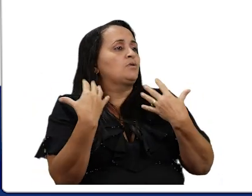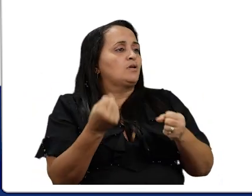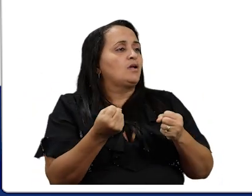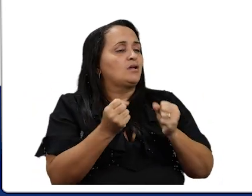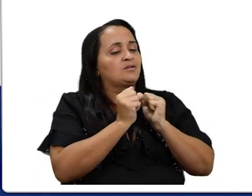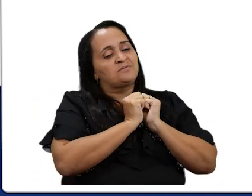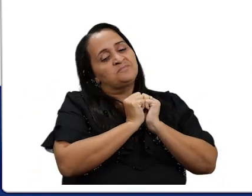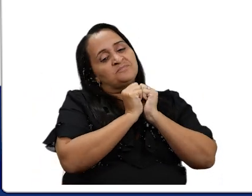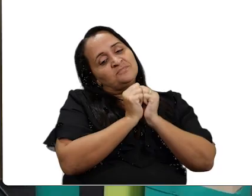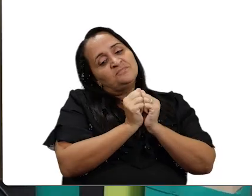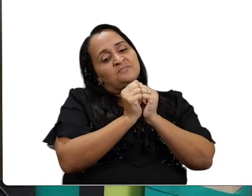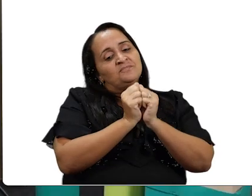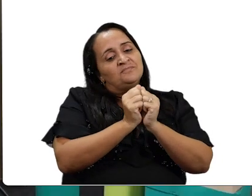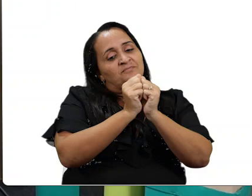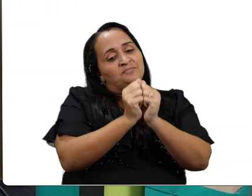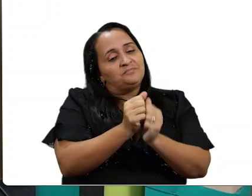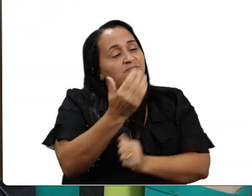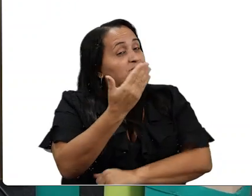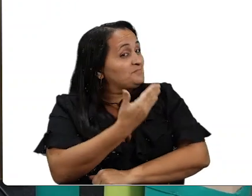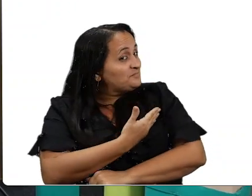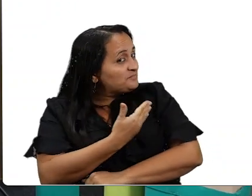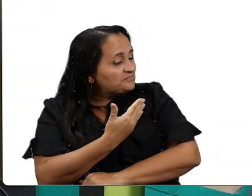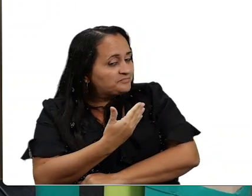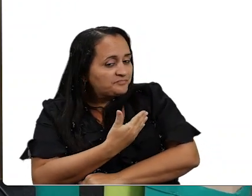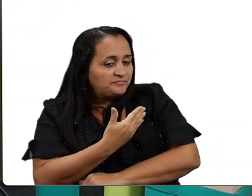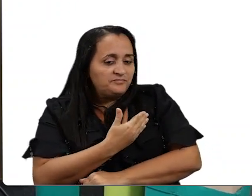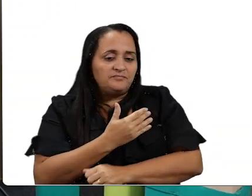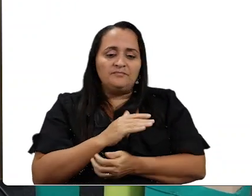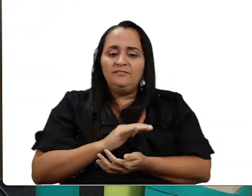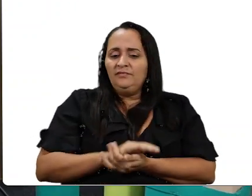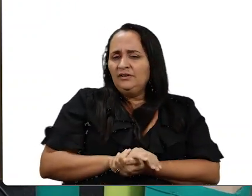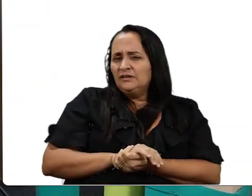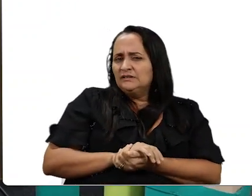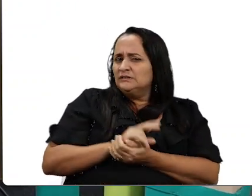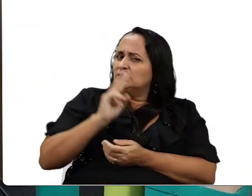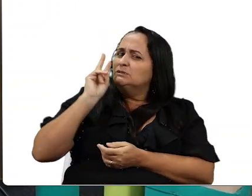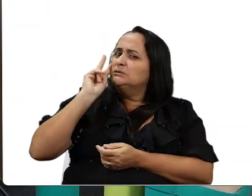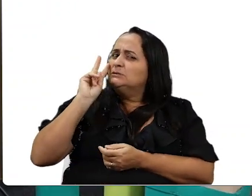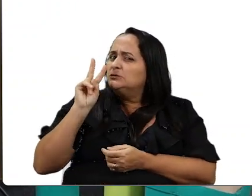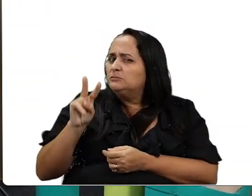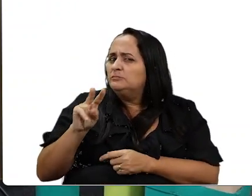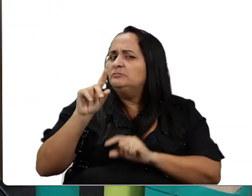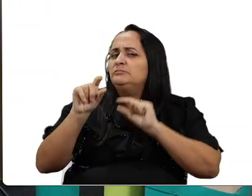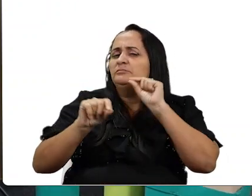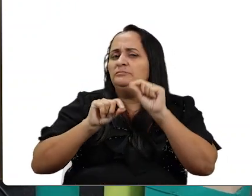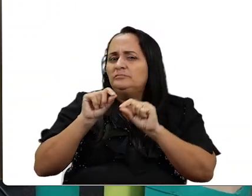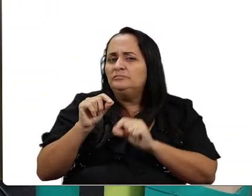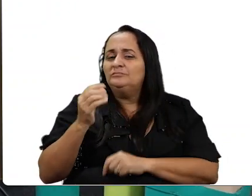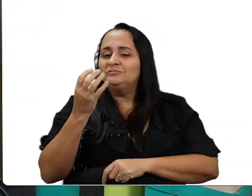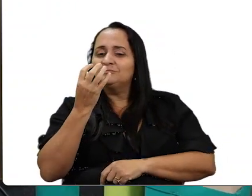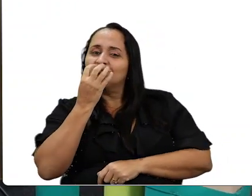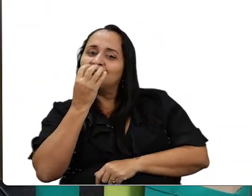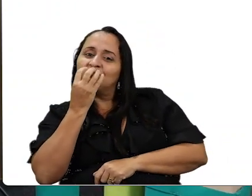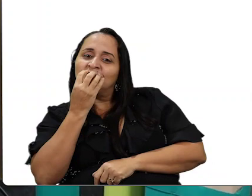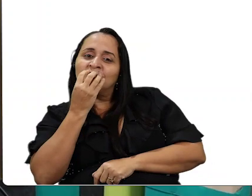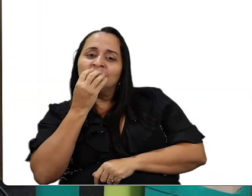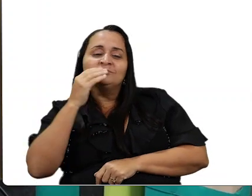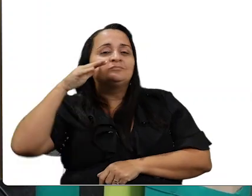amigo. Então, já deu um spoilerzinho, né? Já viu aí que, na verdade, o cão e o burrinho seguiram